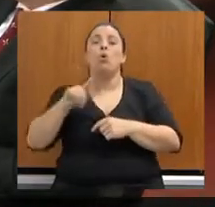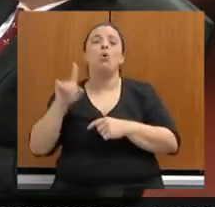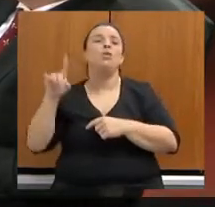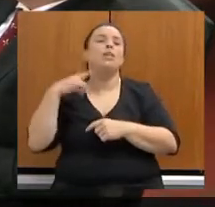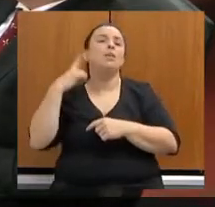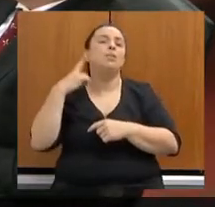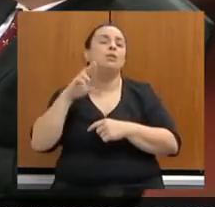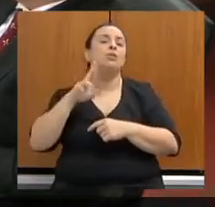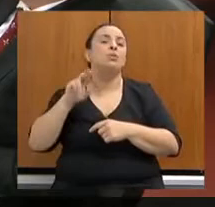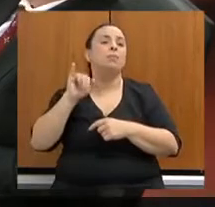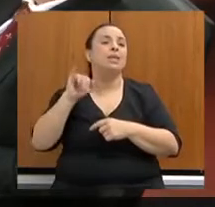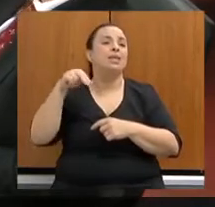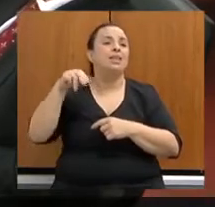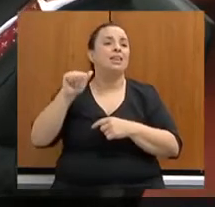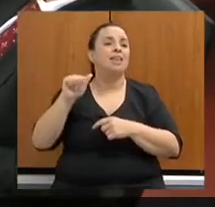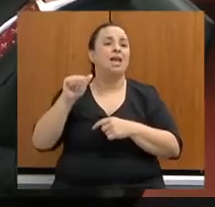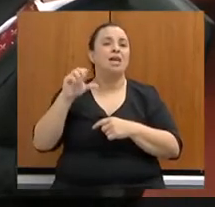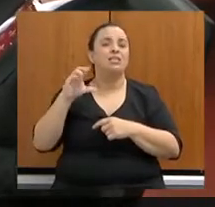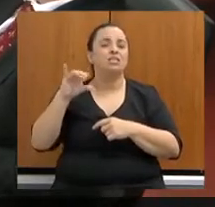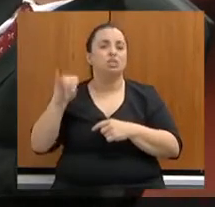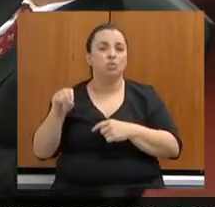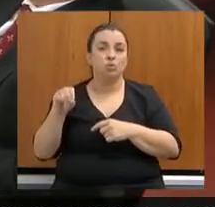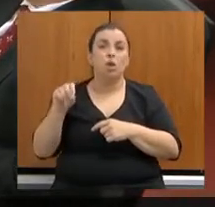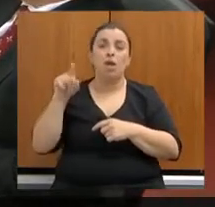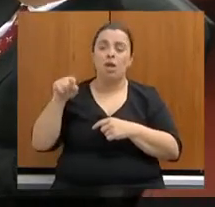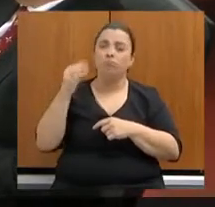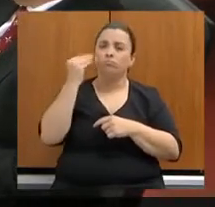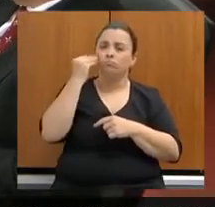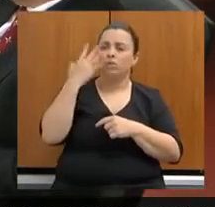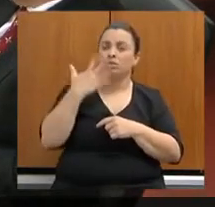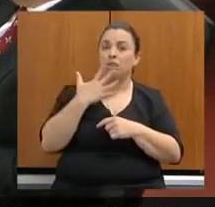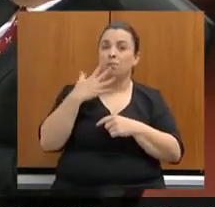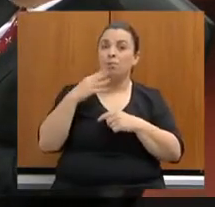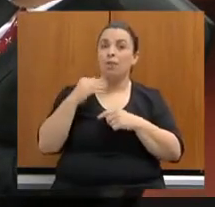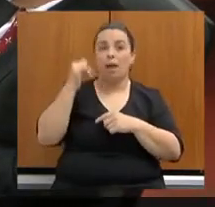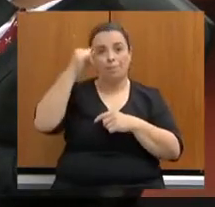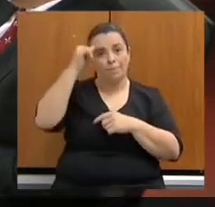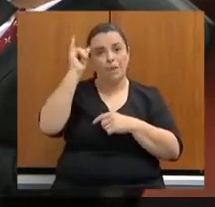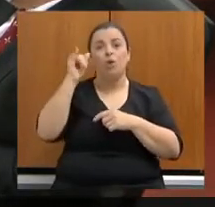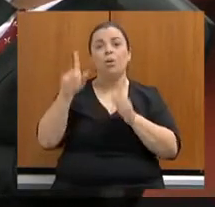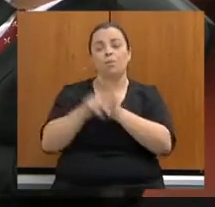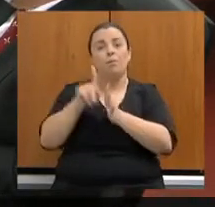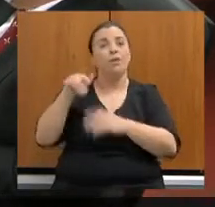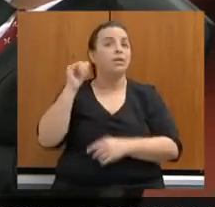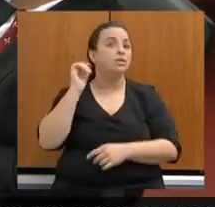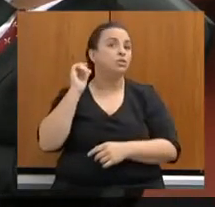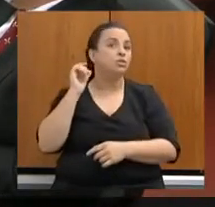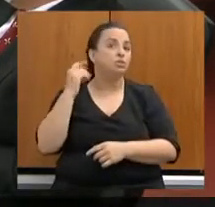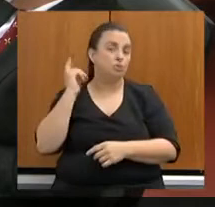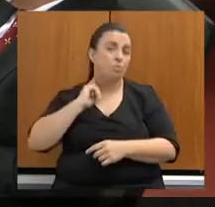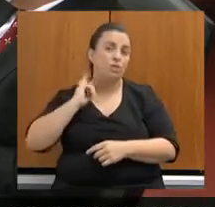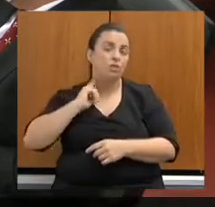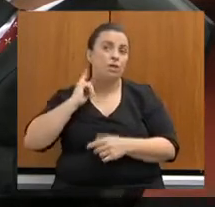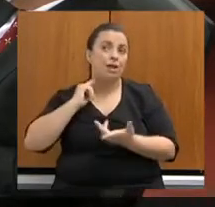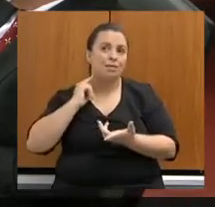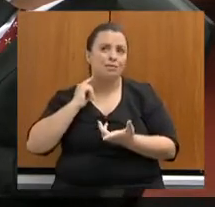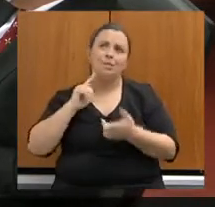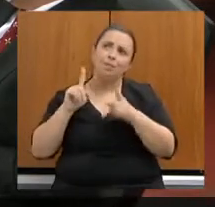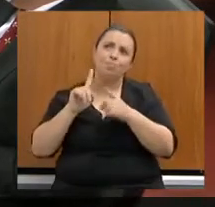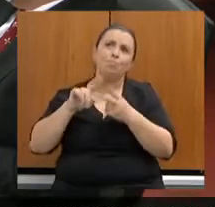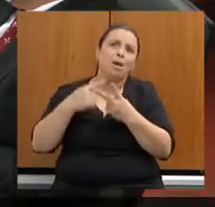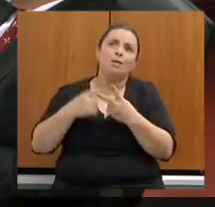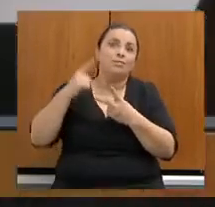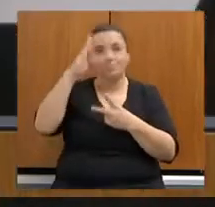pecuária mineira e porque não dizer brasileira eu estou nessa comissão a cinco